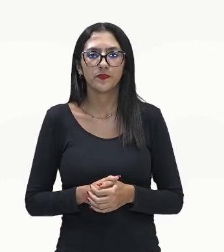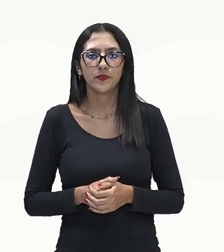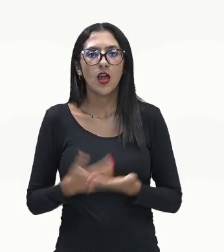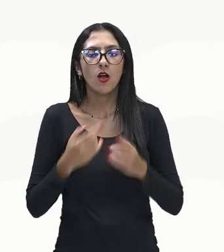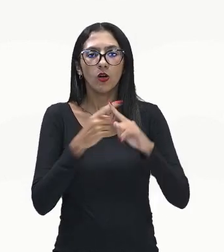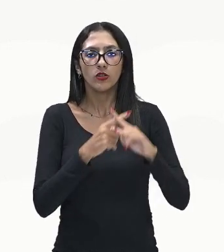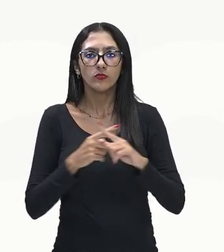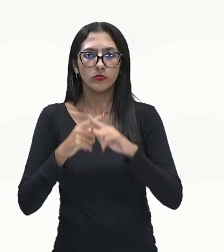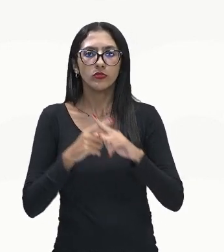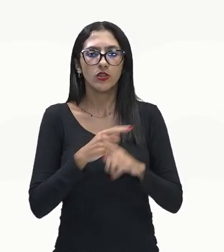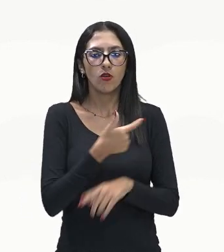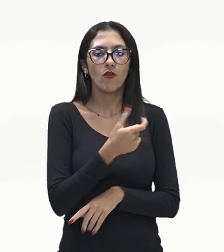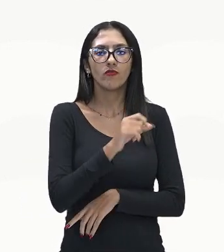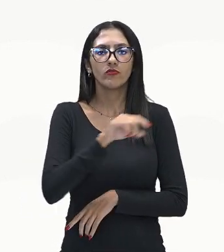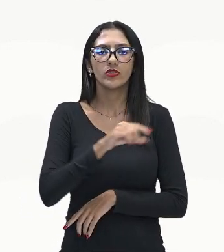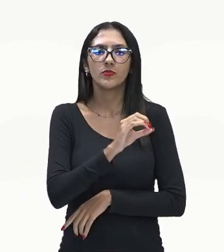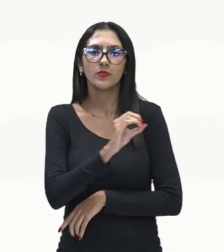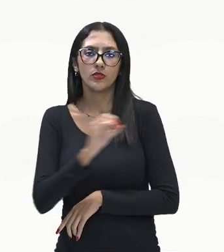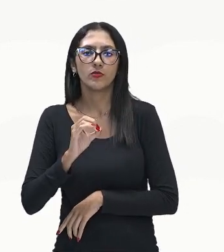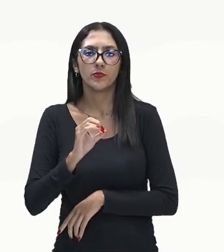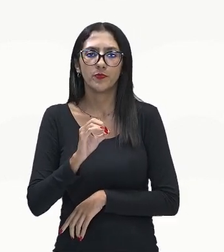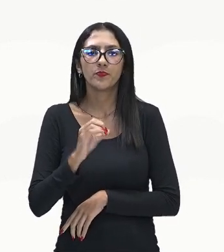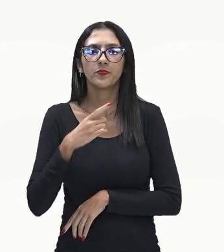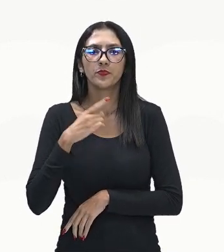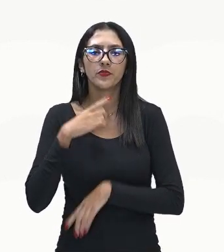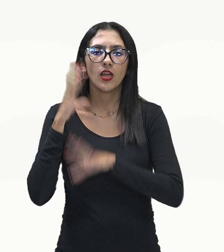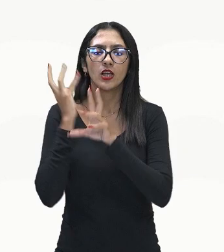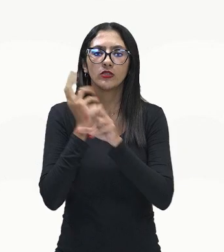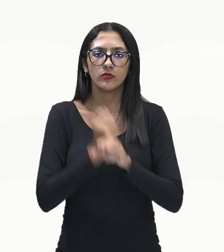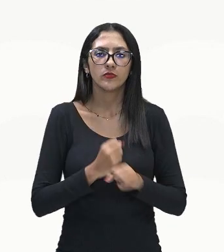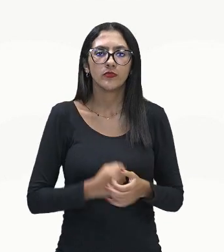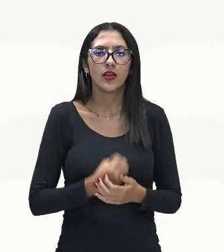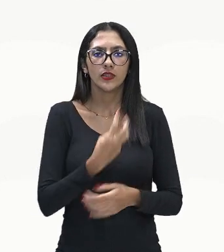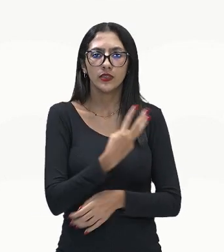multiplicação com 20 mil, nós temos então um montante de